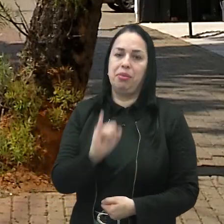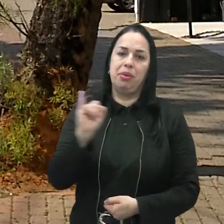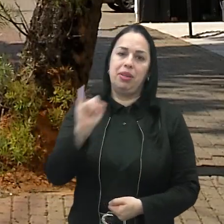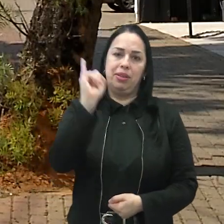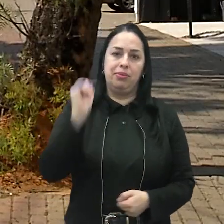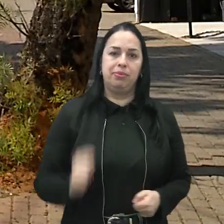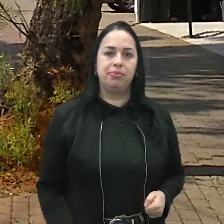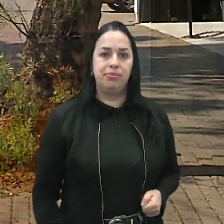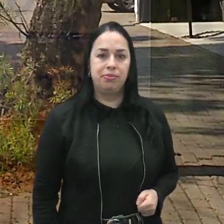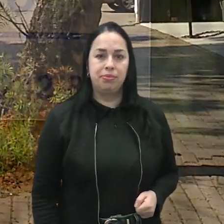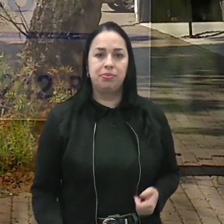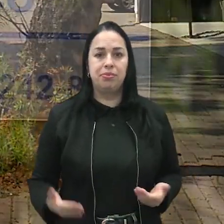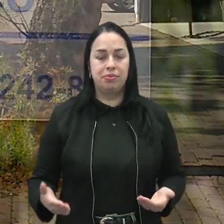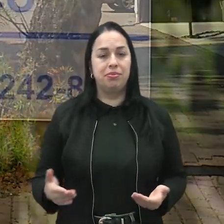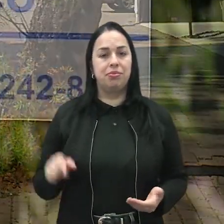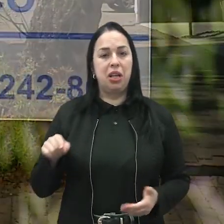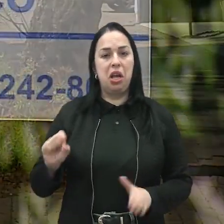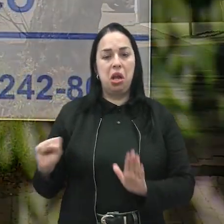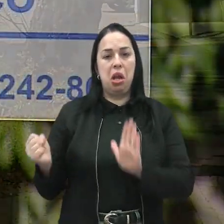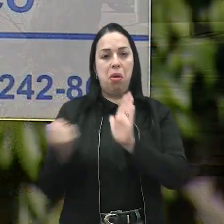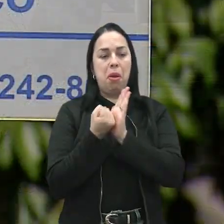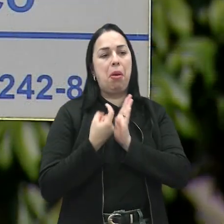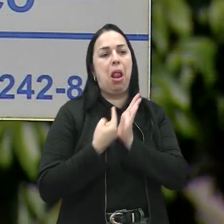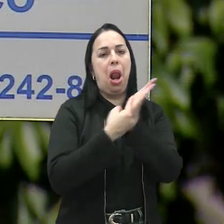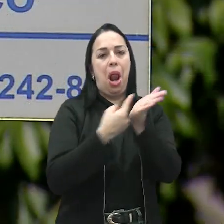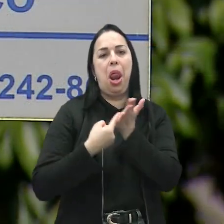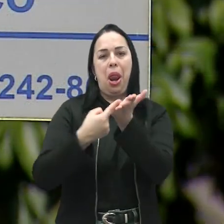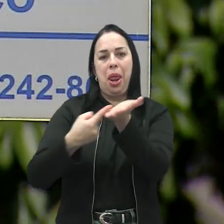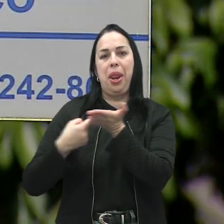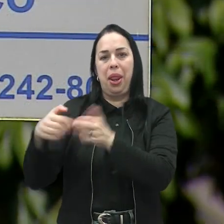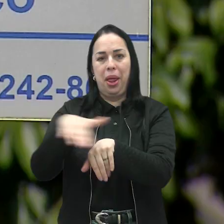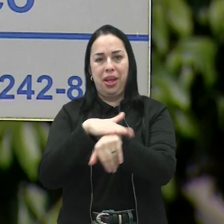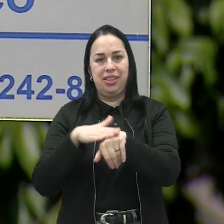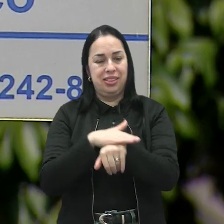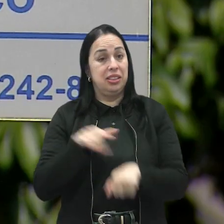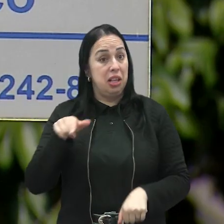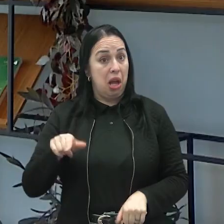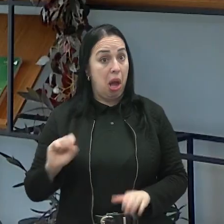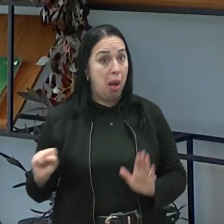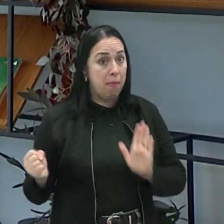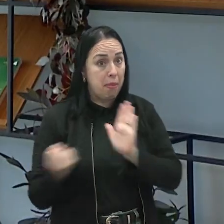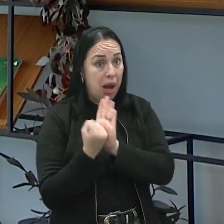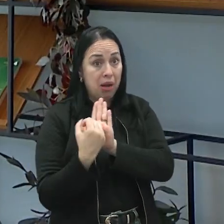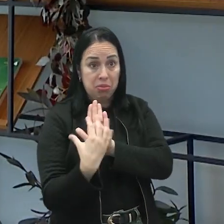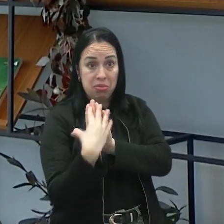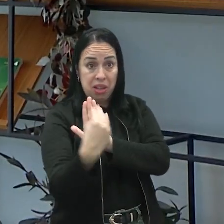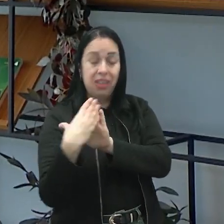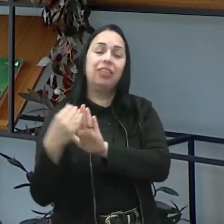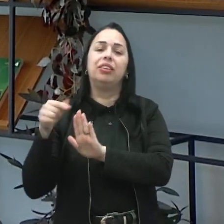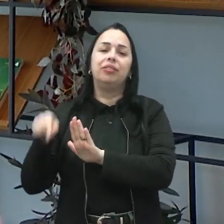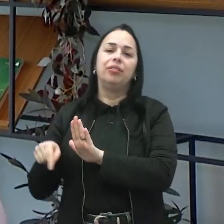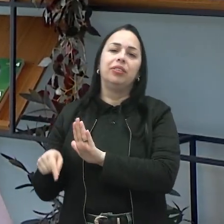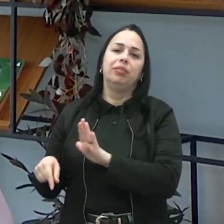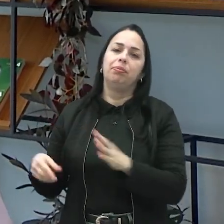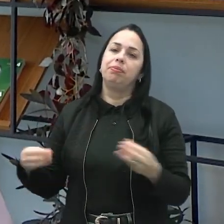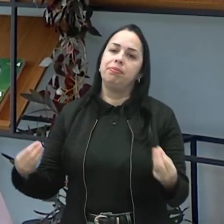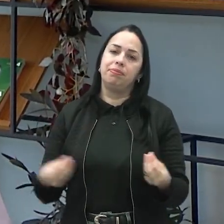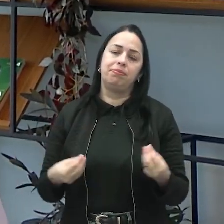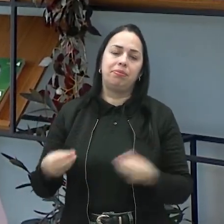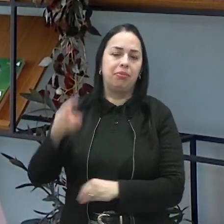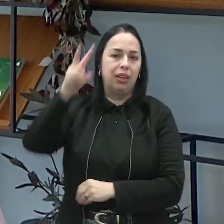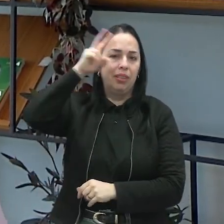importante nome do nosso país, patrono da diplomacia brasileira. O legado dele, então, fica